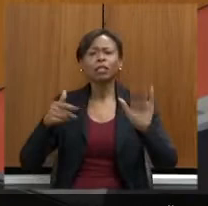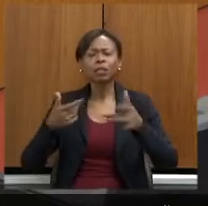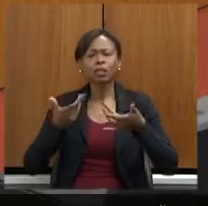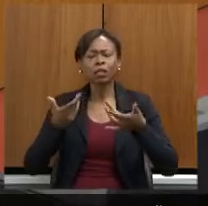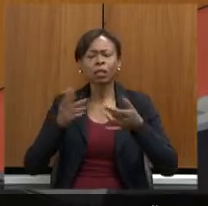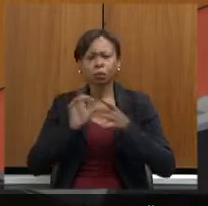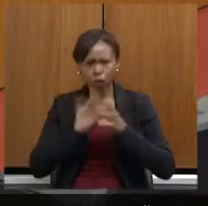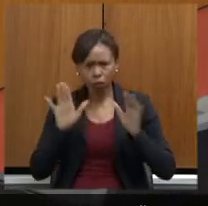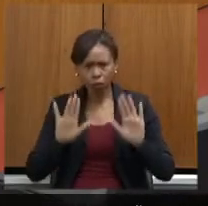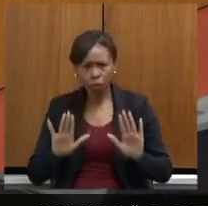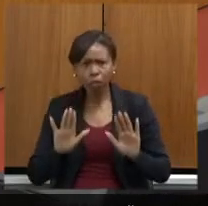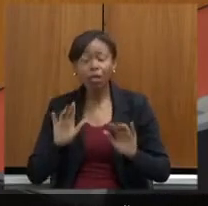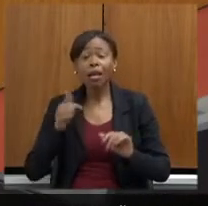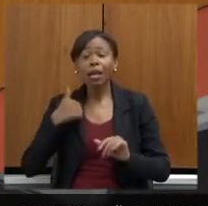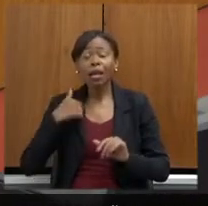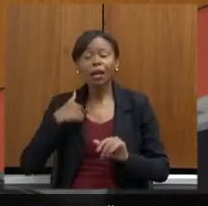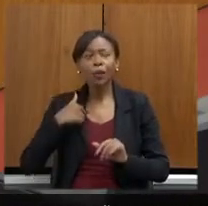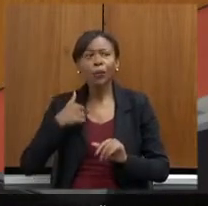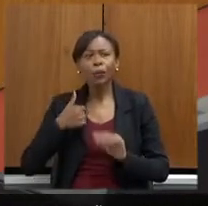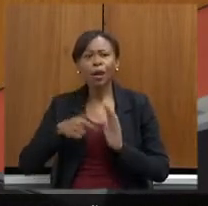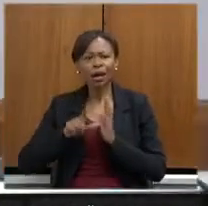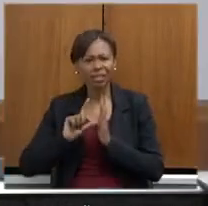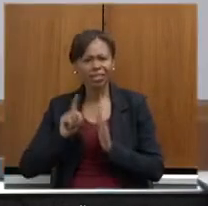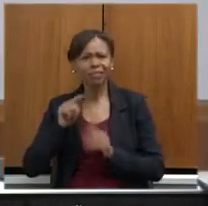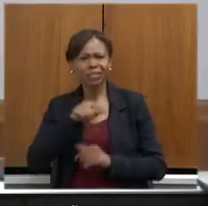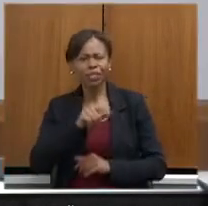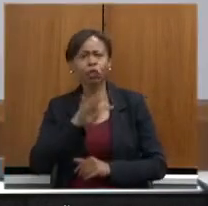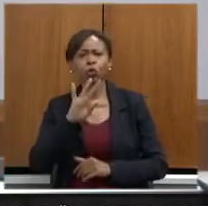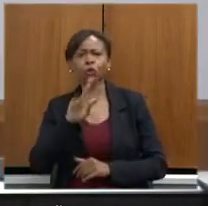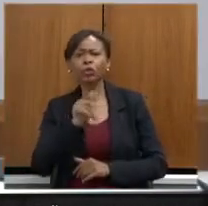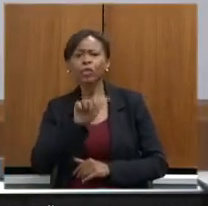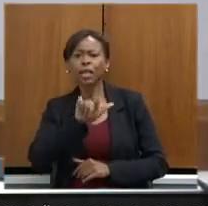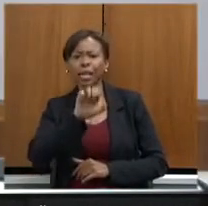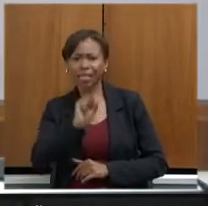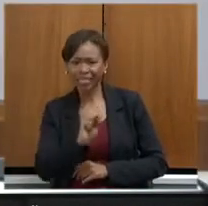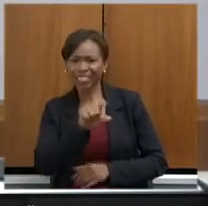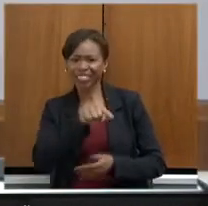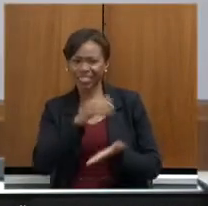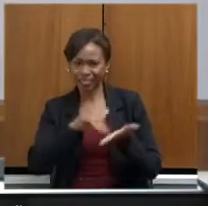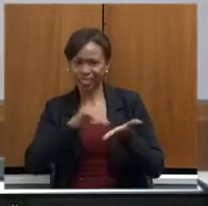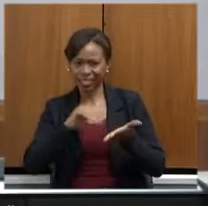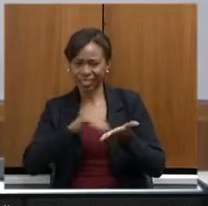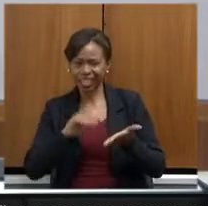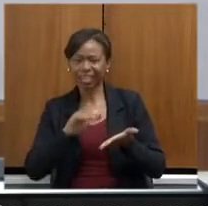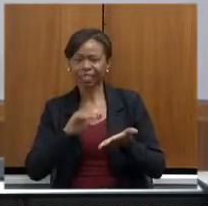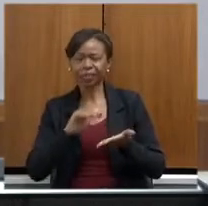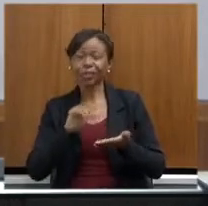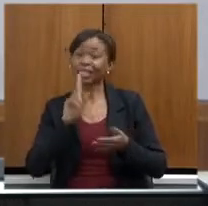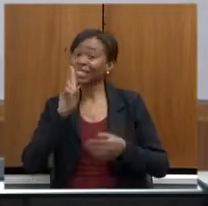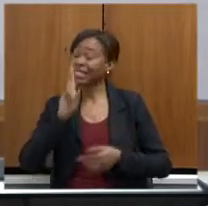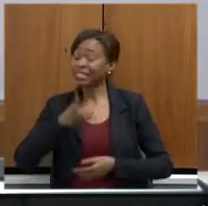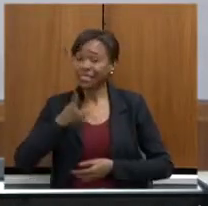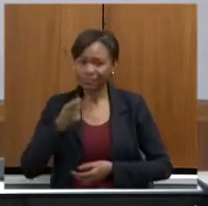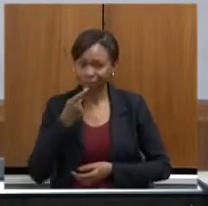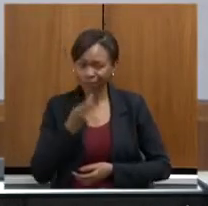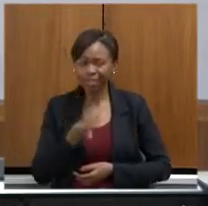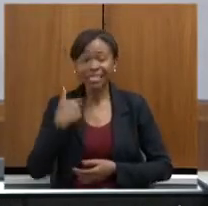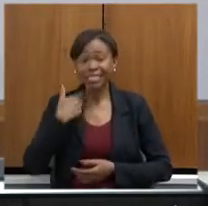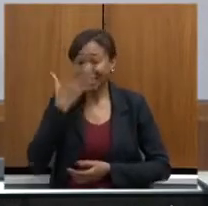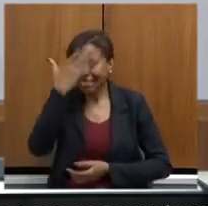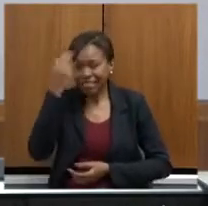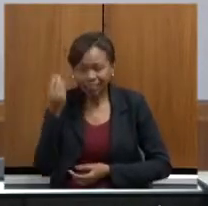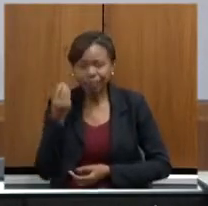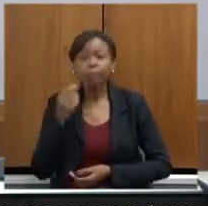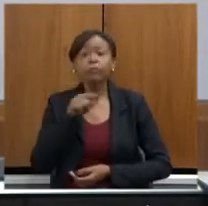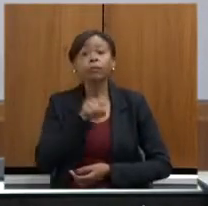a maior referência que eu tinha falado secretário Thales e aí eu né Eu nunca deixe falar e se eu esqueci